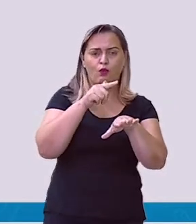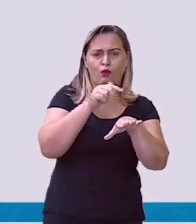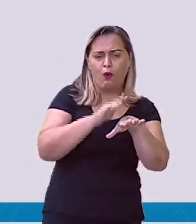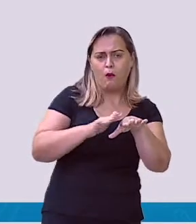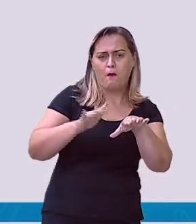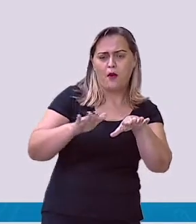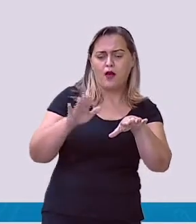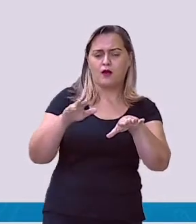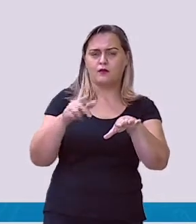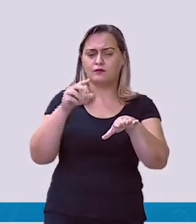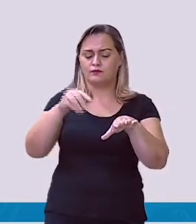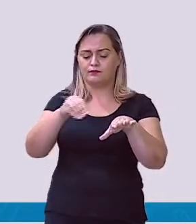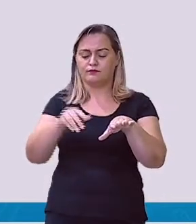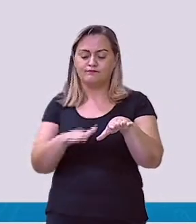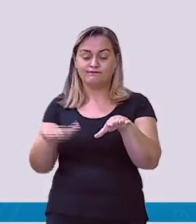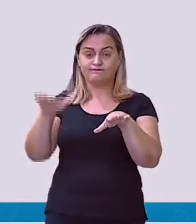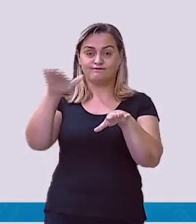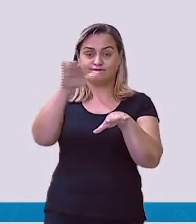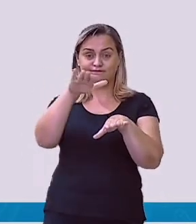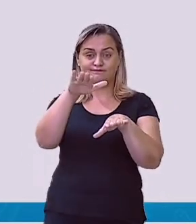do que águas oceânicas